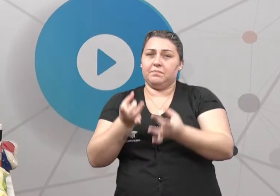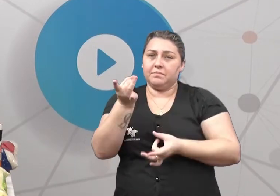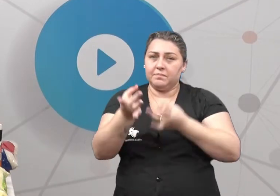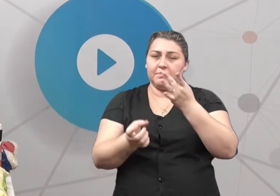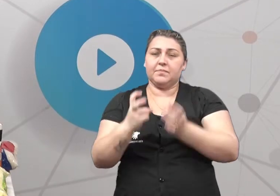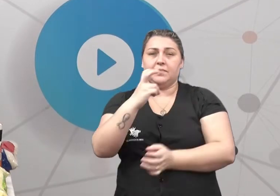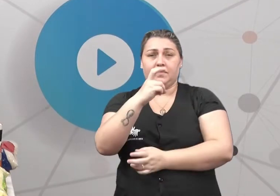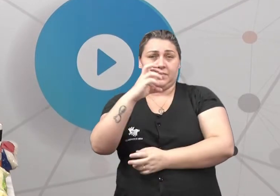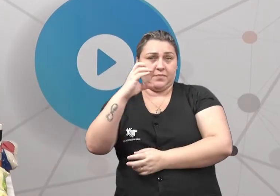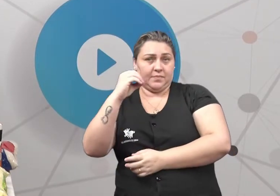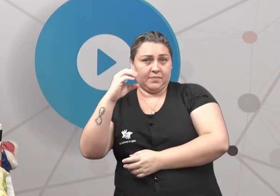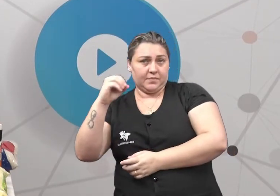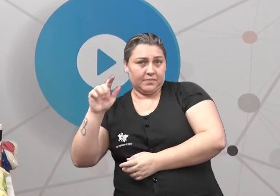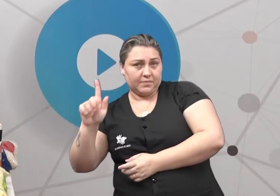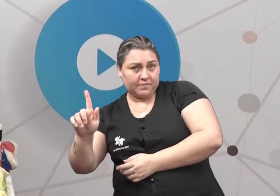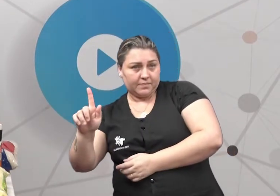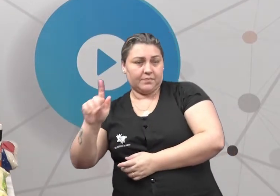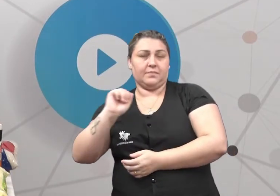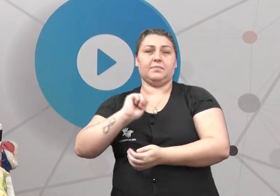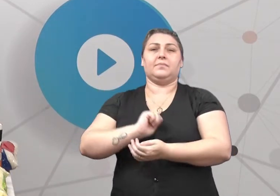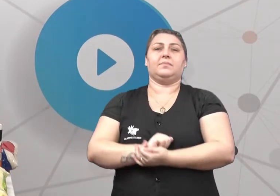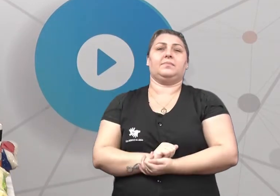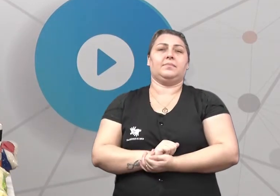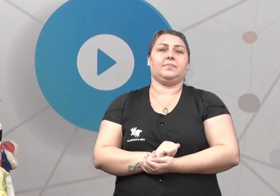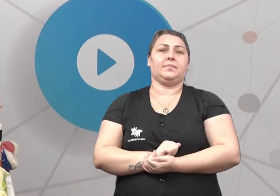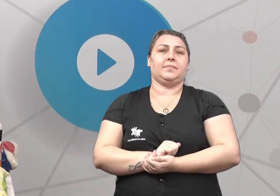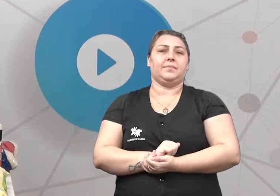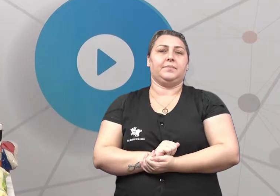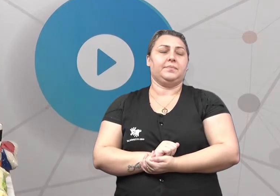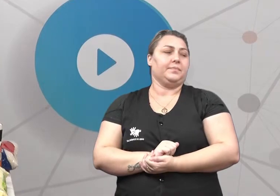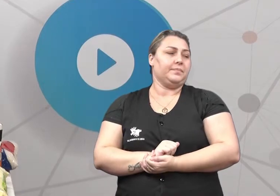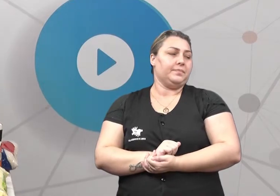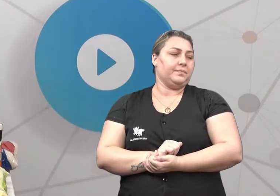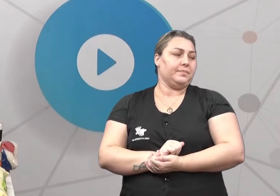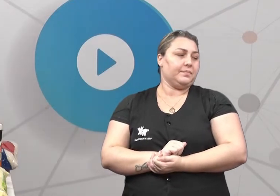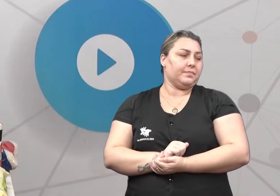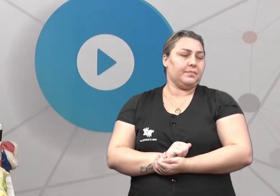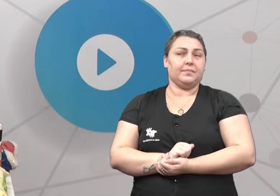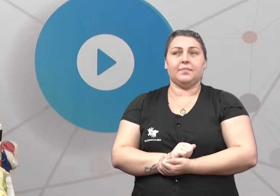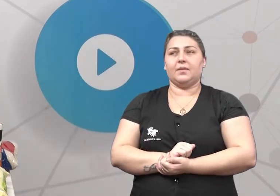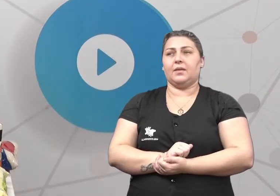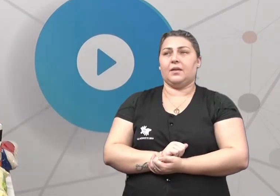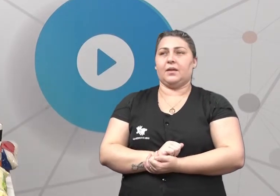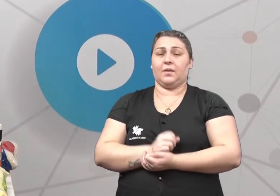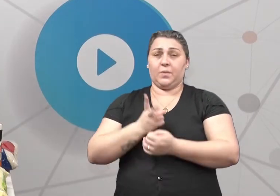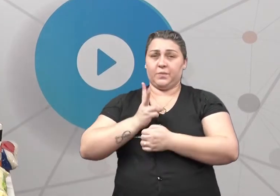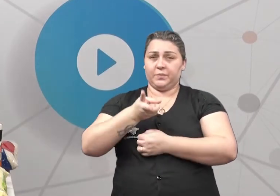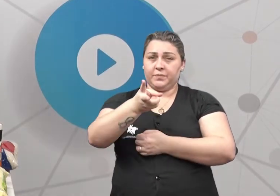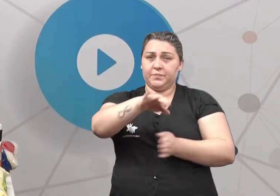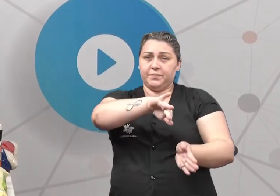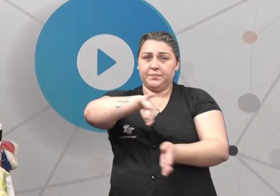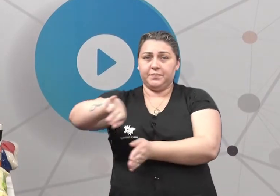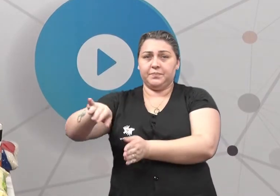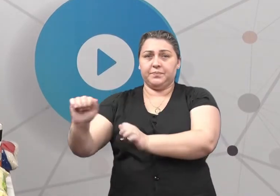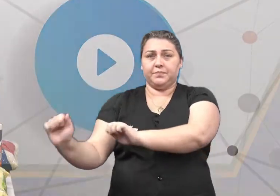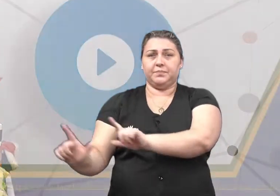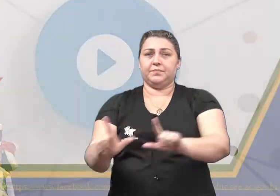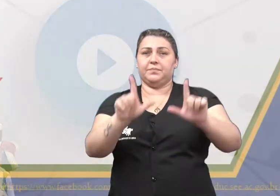500, né? 500 gramas, né? Aqui nós temos 500 gramas de milho. Vamos dar continuidade ao